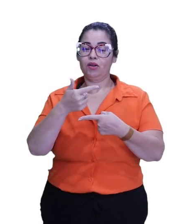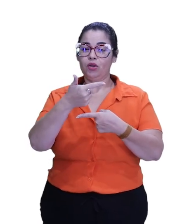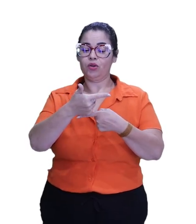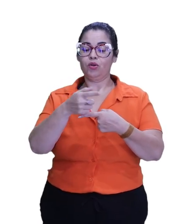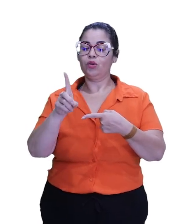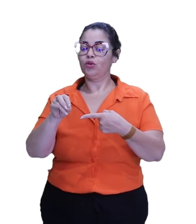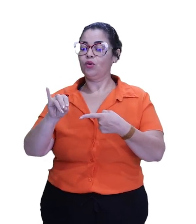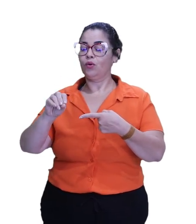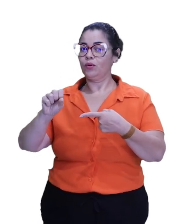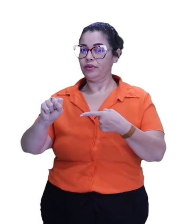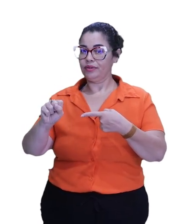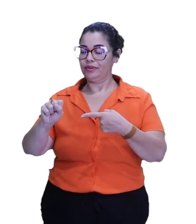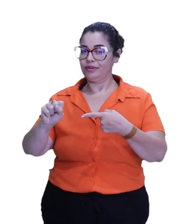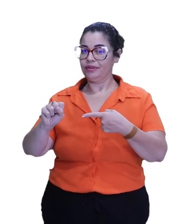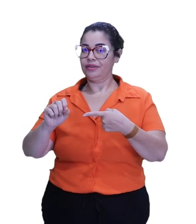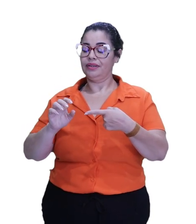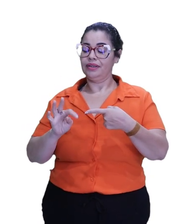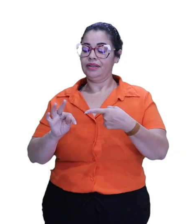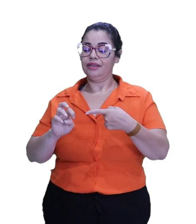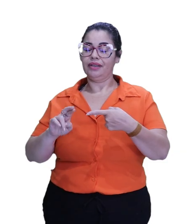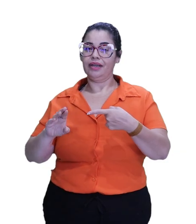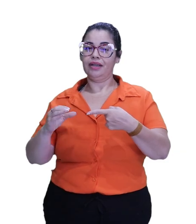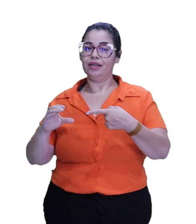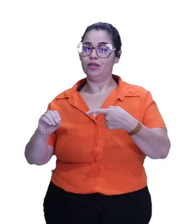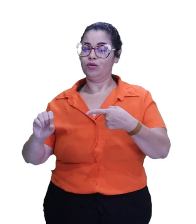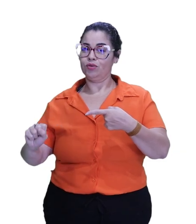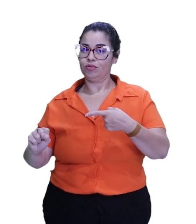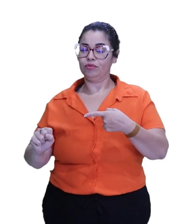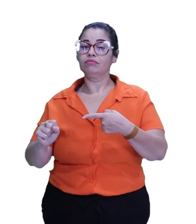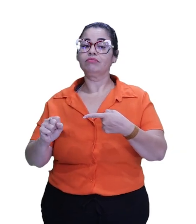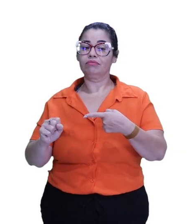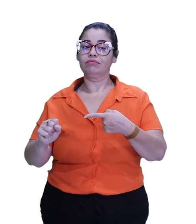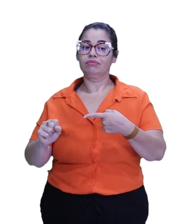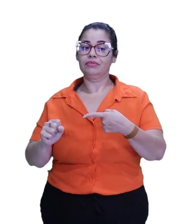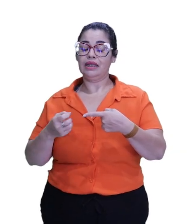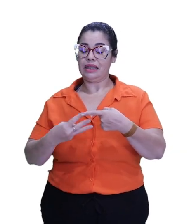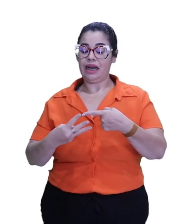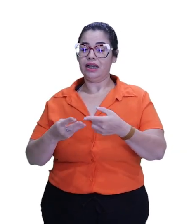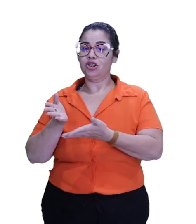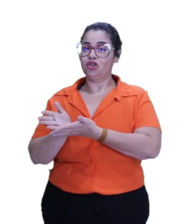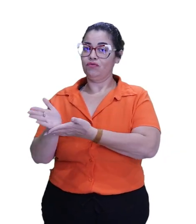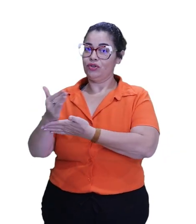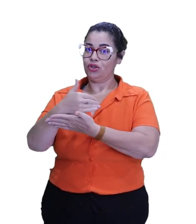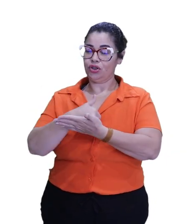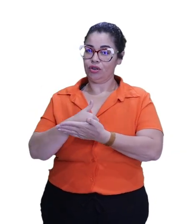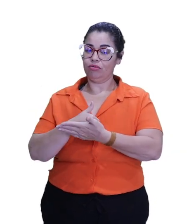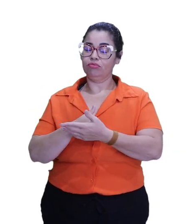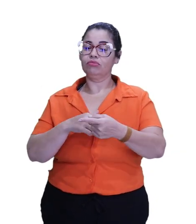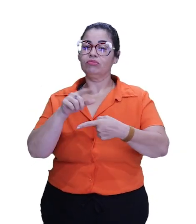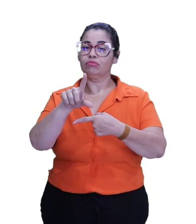é 2/3, ou seja, algo foi dividido em 3 partes e